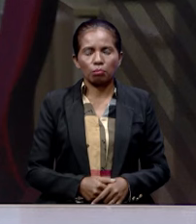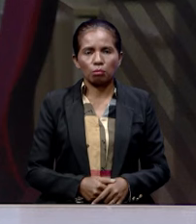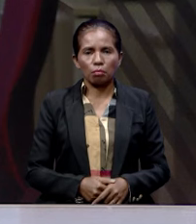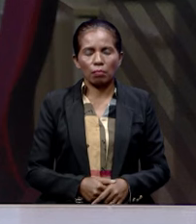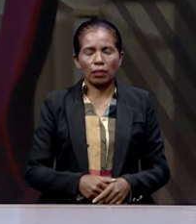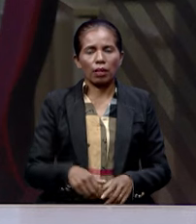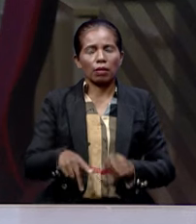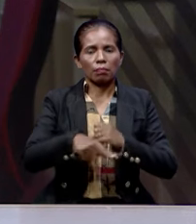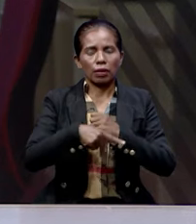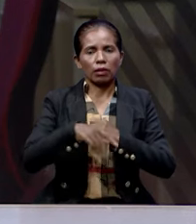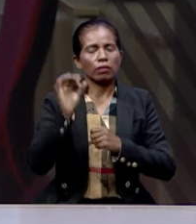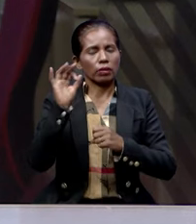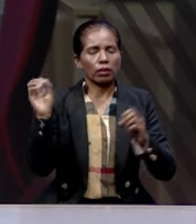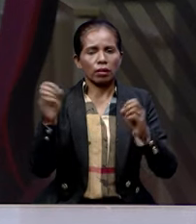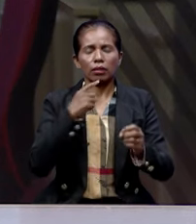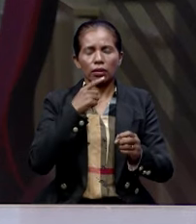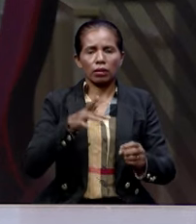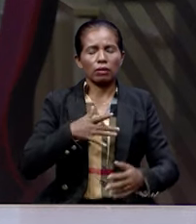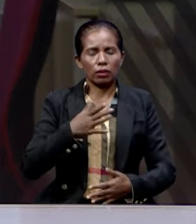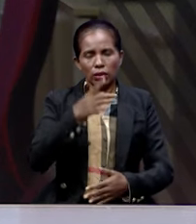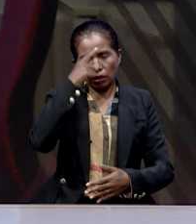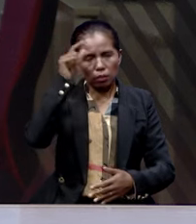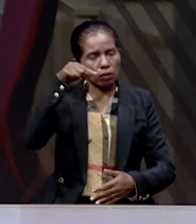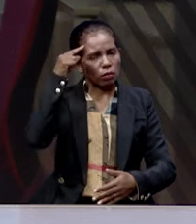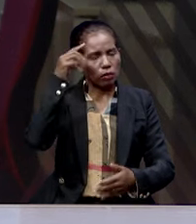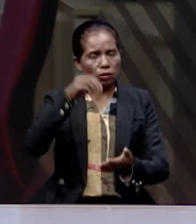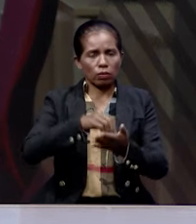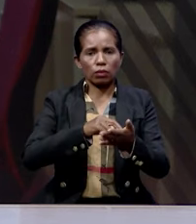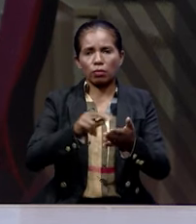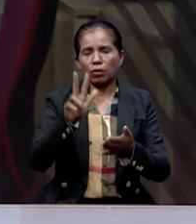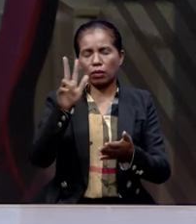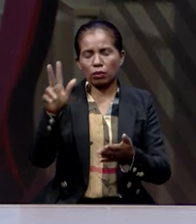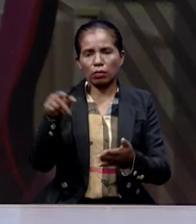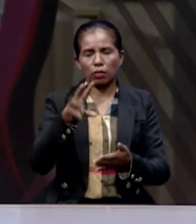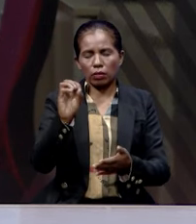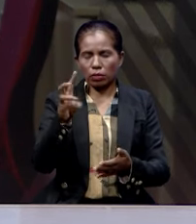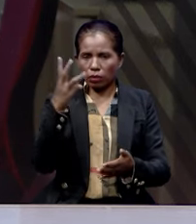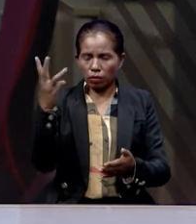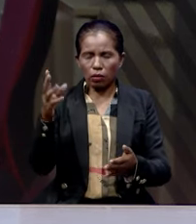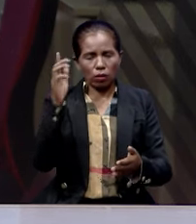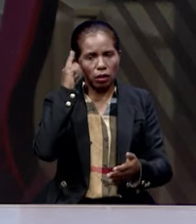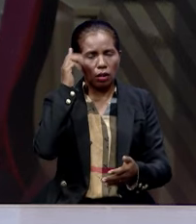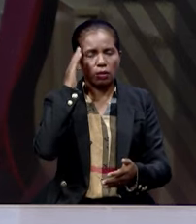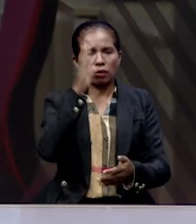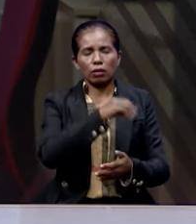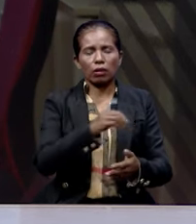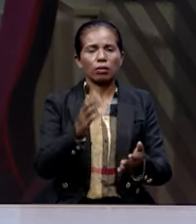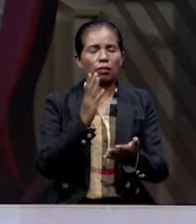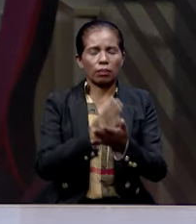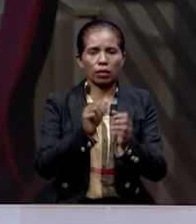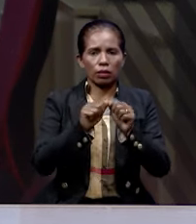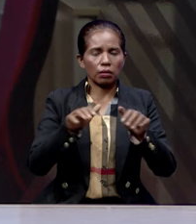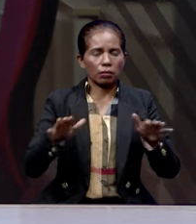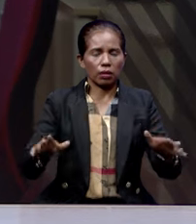Bancara Fretelin lamenta teve stamba governo revoga lei número tolo para rejon rua San Luisinen ho intenção a to destruir sistema